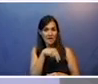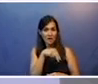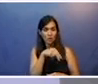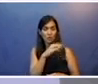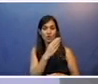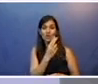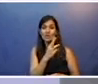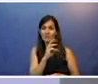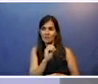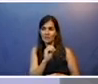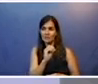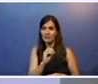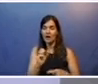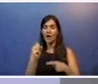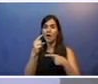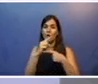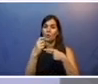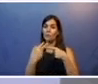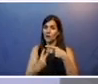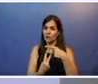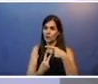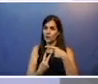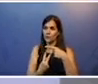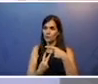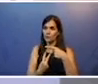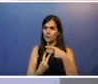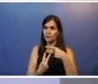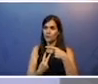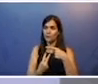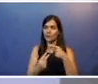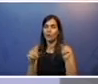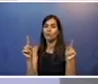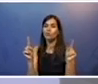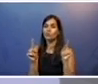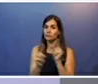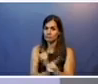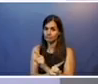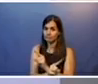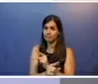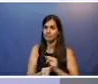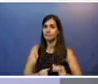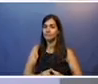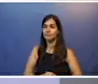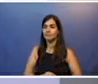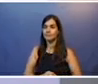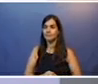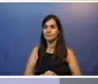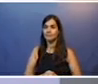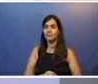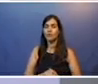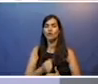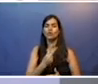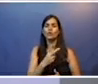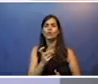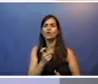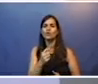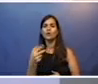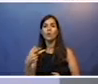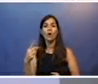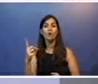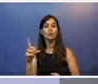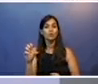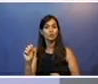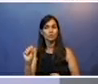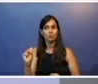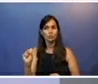2. Multiplica em cruz. Esse vezes esse e esse vezes esse. 2 vezes x, 2x é igual a